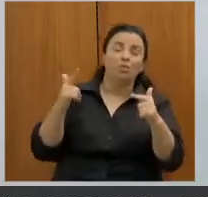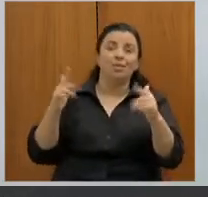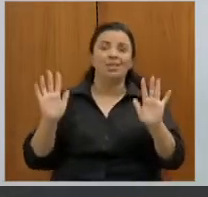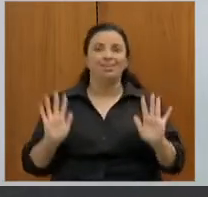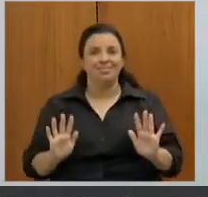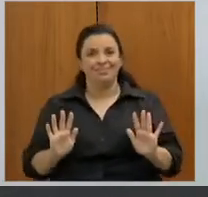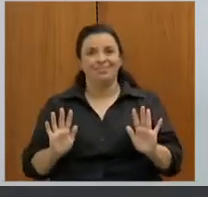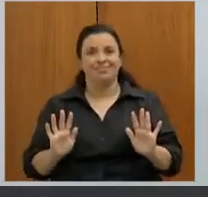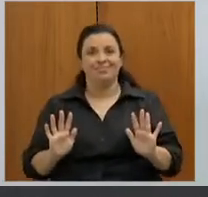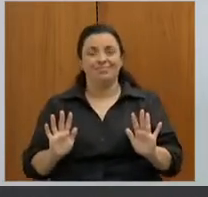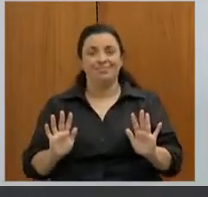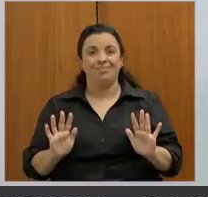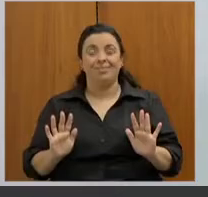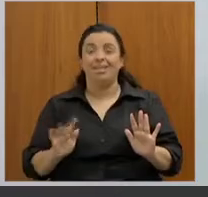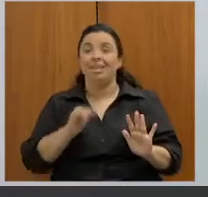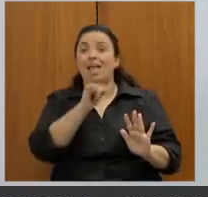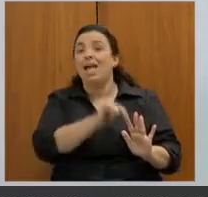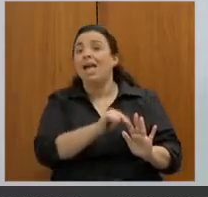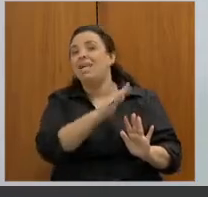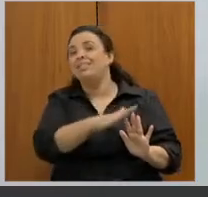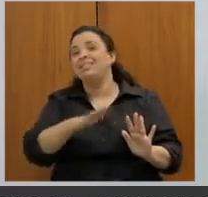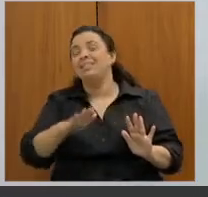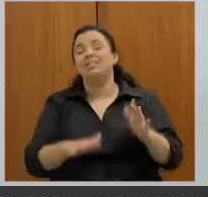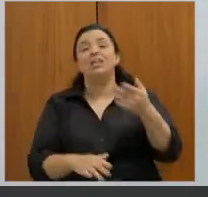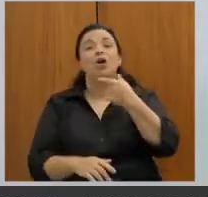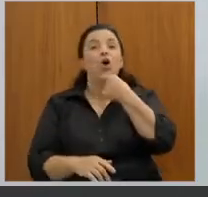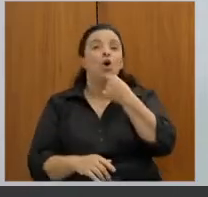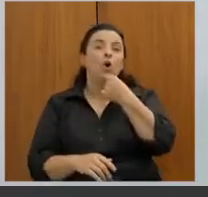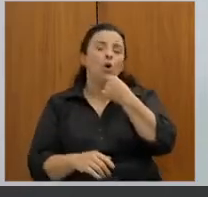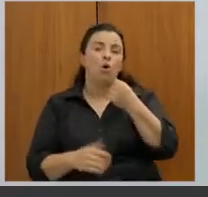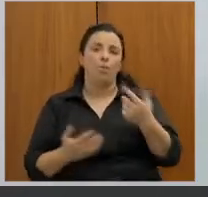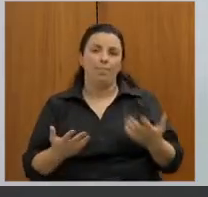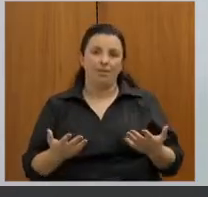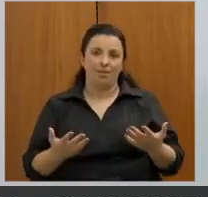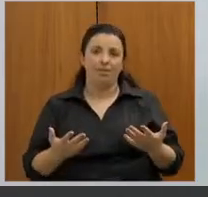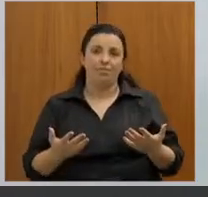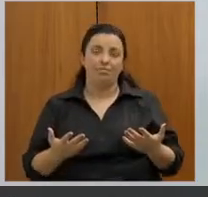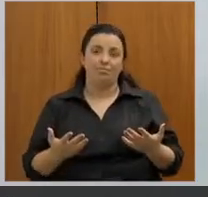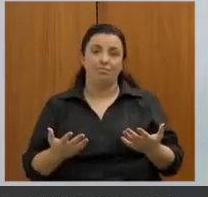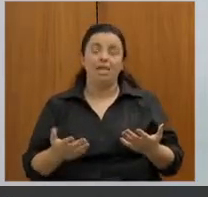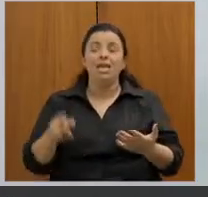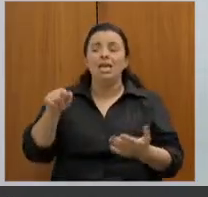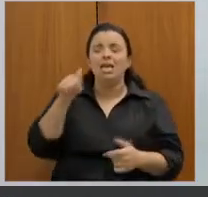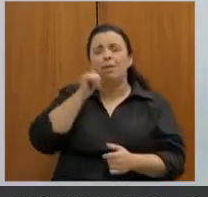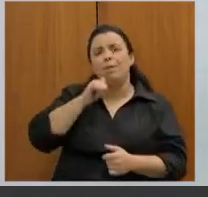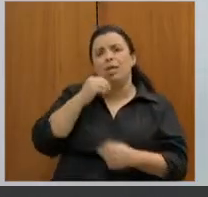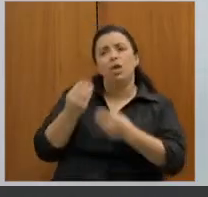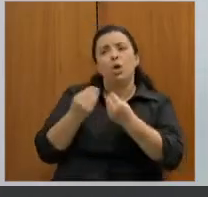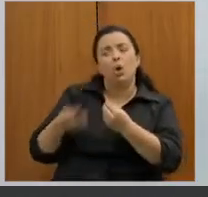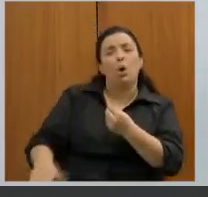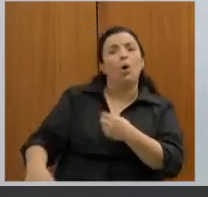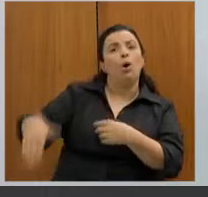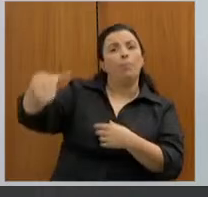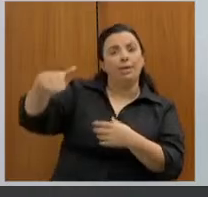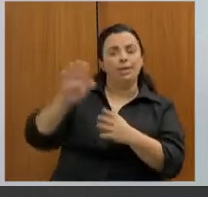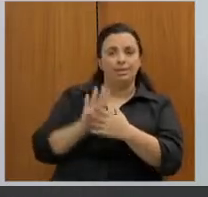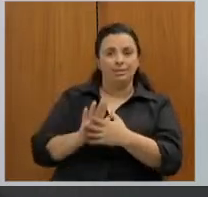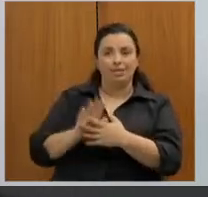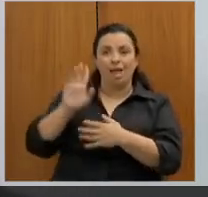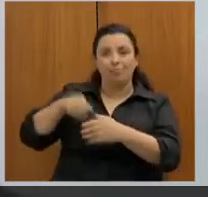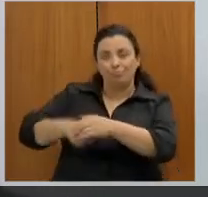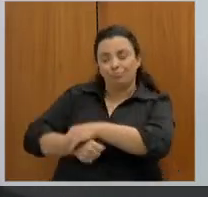temos com o masculino né como com homens e a menina como é né quando a menina